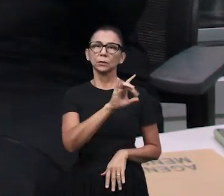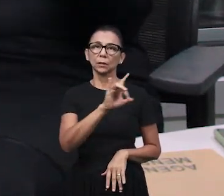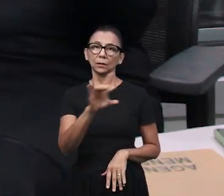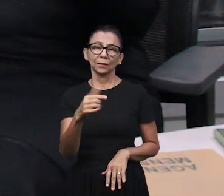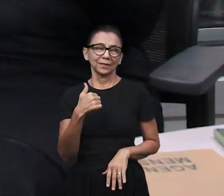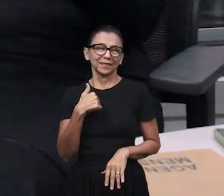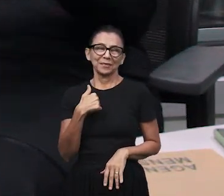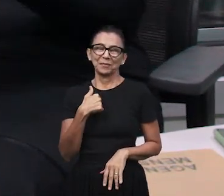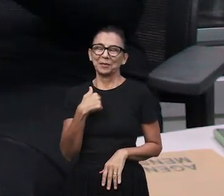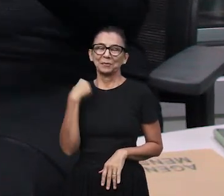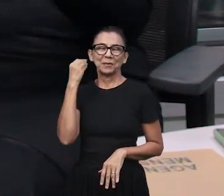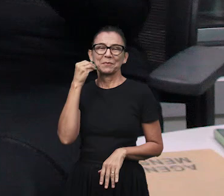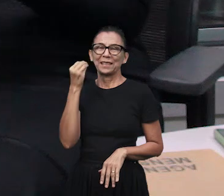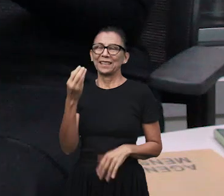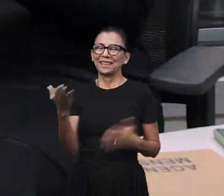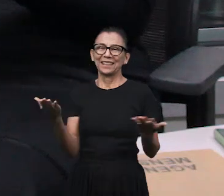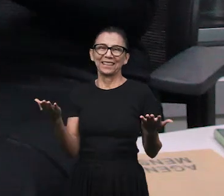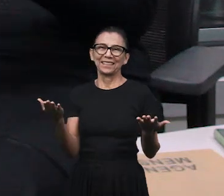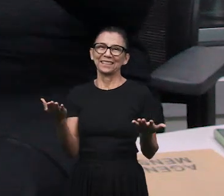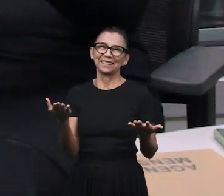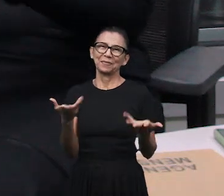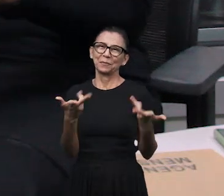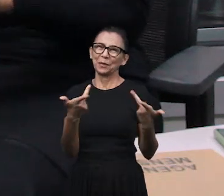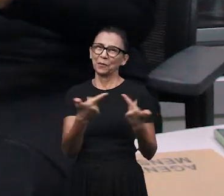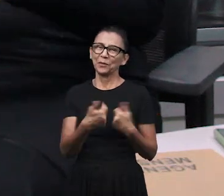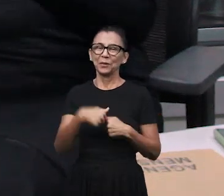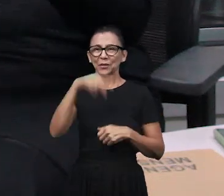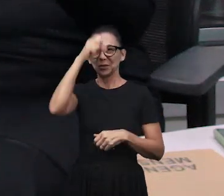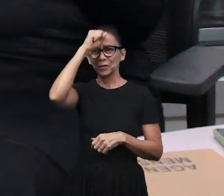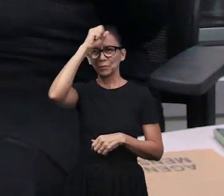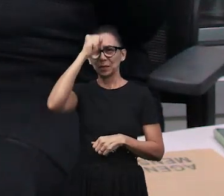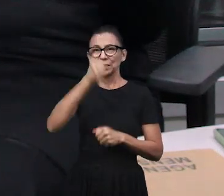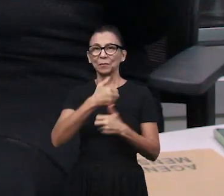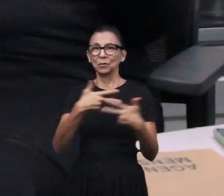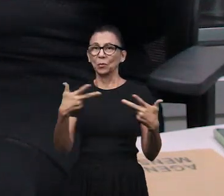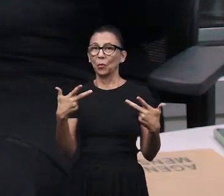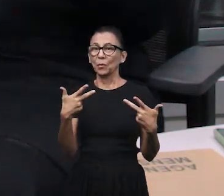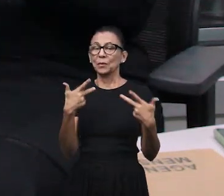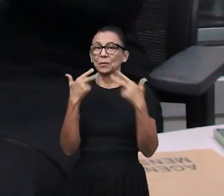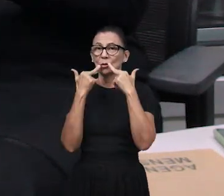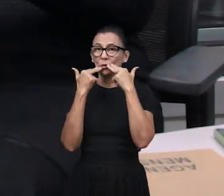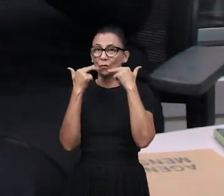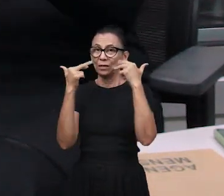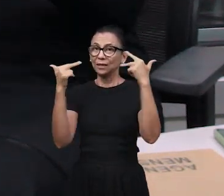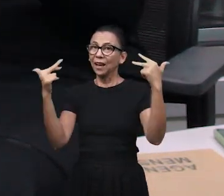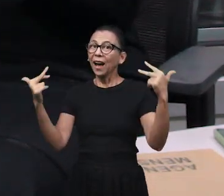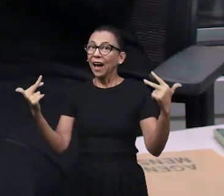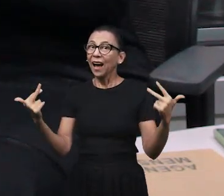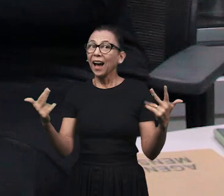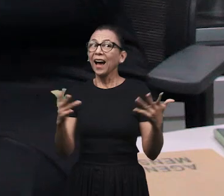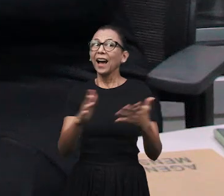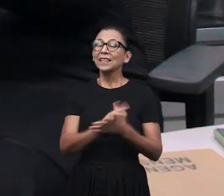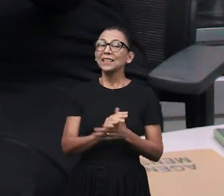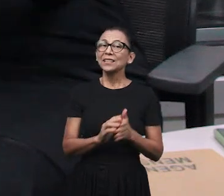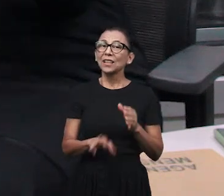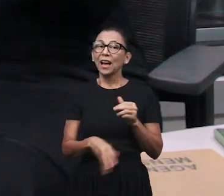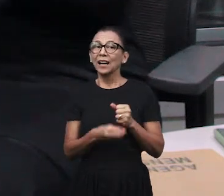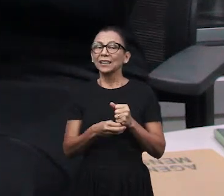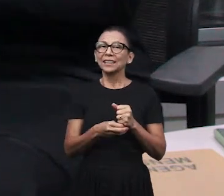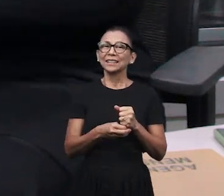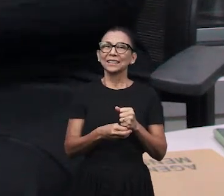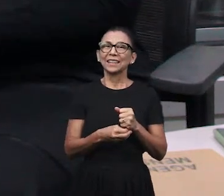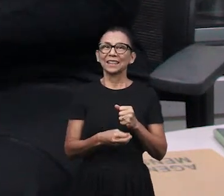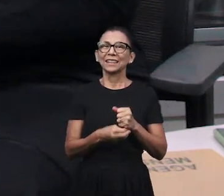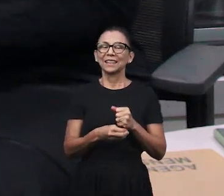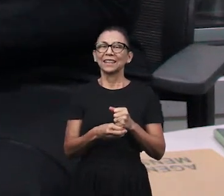eu nem se fala, né? A experiência minha diária de aprender algo novo, né? Nós, jornalistas, a gente pega uma